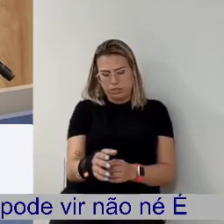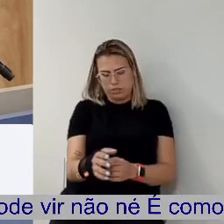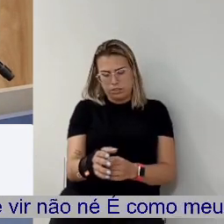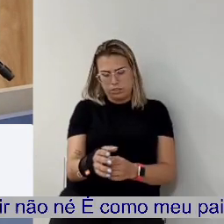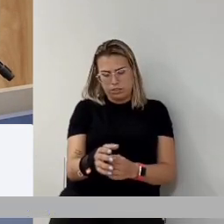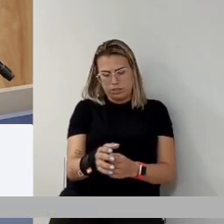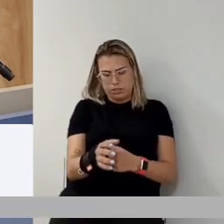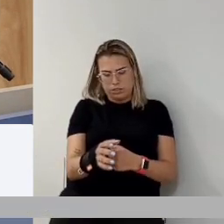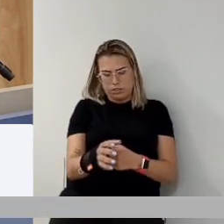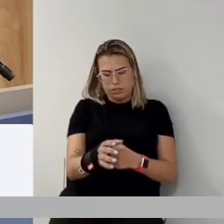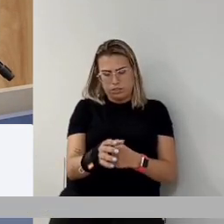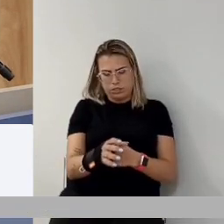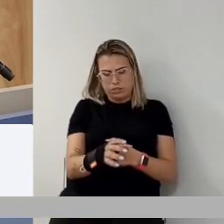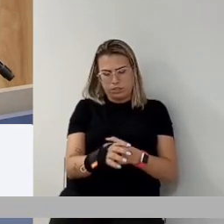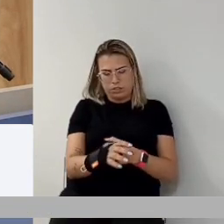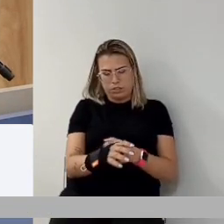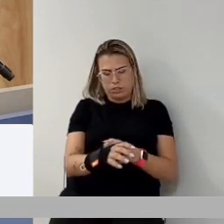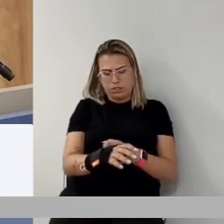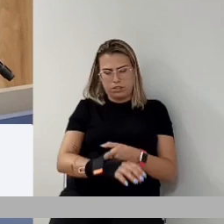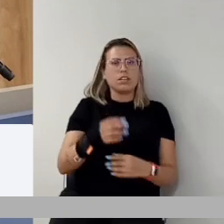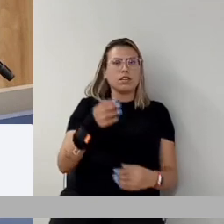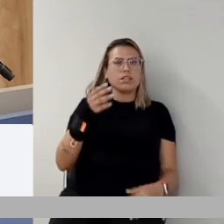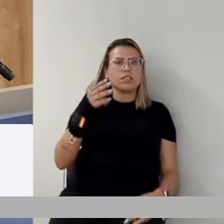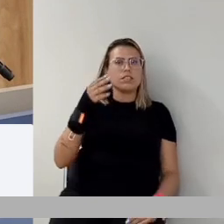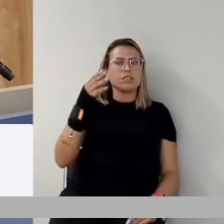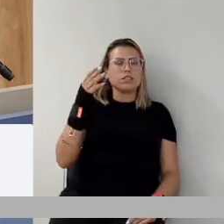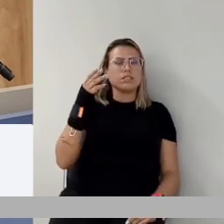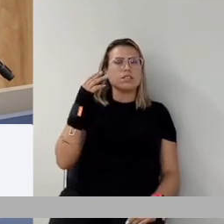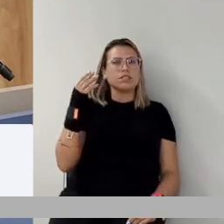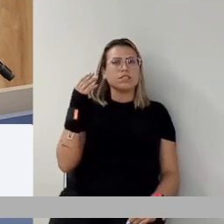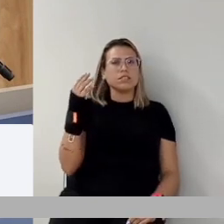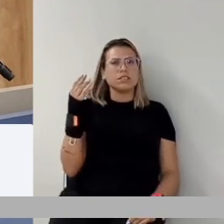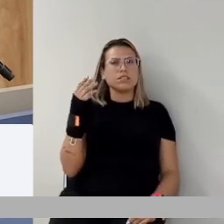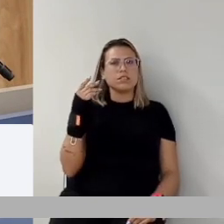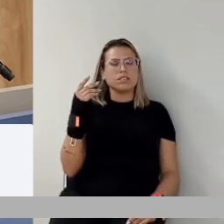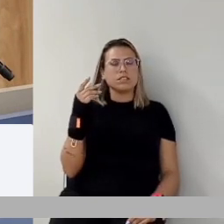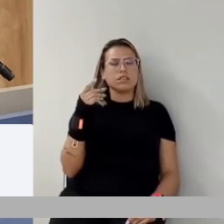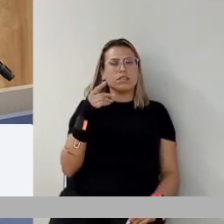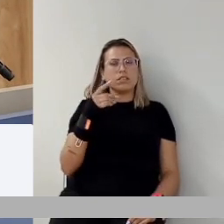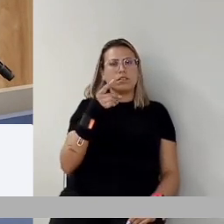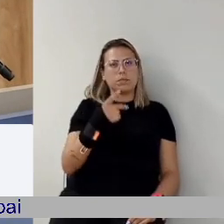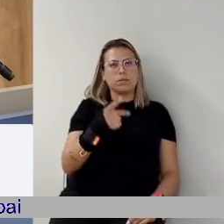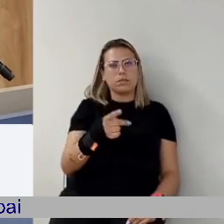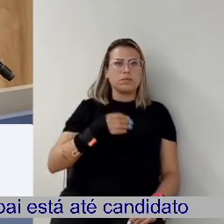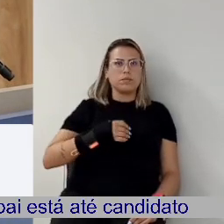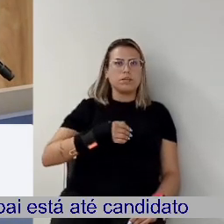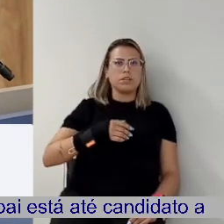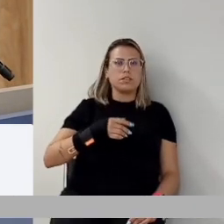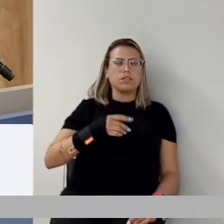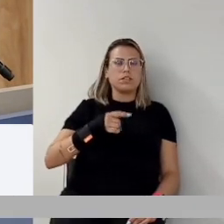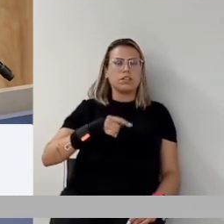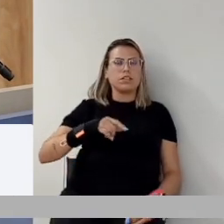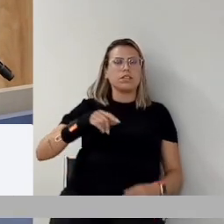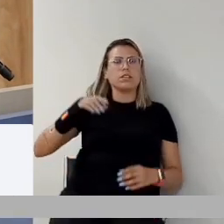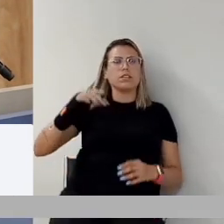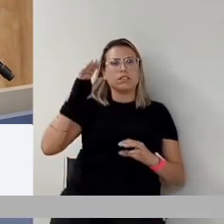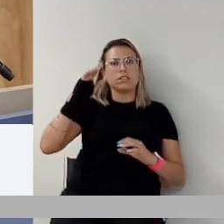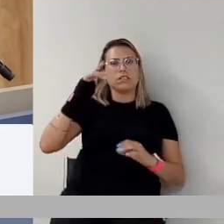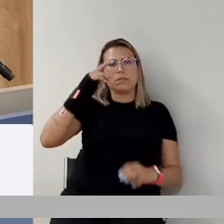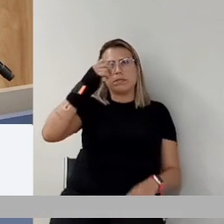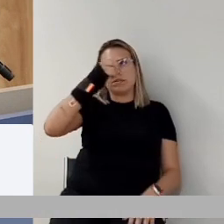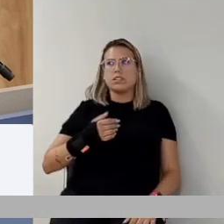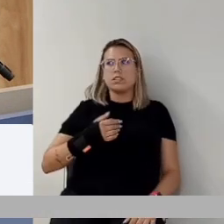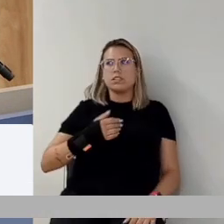falou aqui 4 anos mar no tempo todo mundo do PDT meu pai foi até candidato a prefeito aí saiu